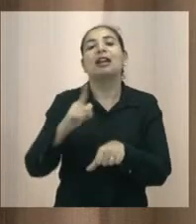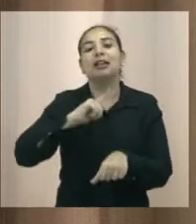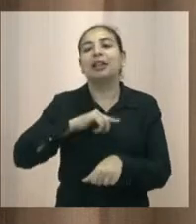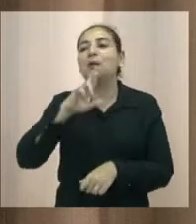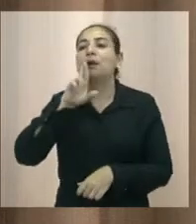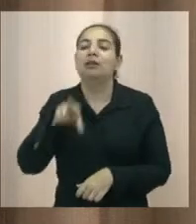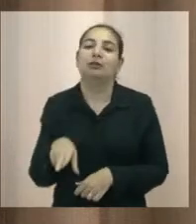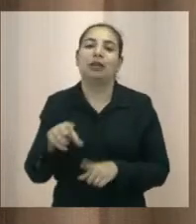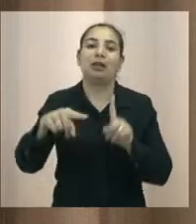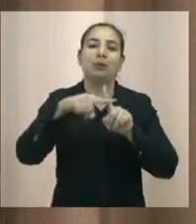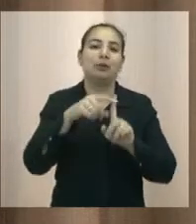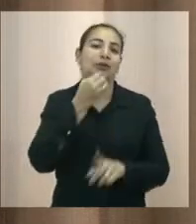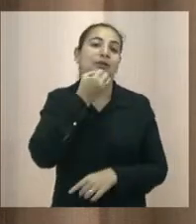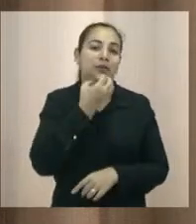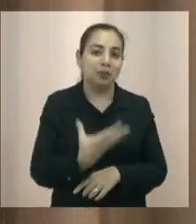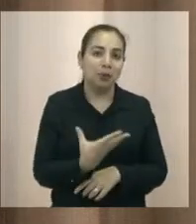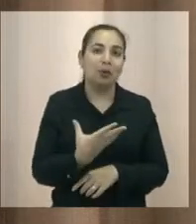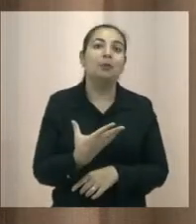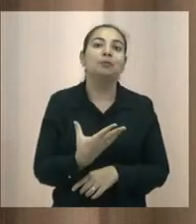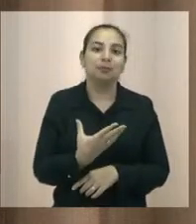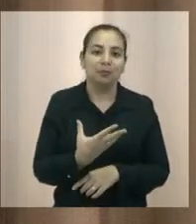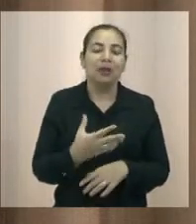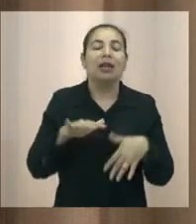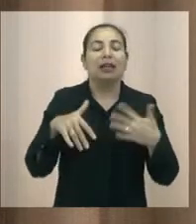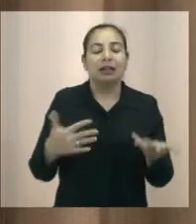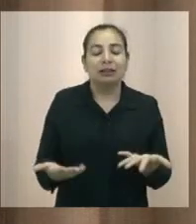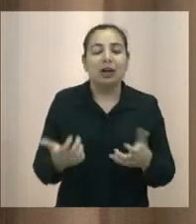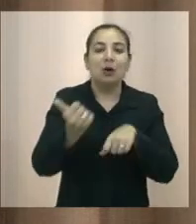Isso, então você precisa conhecer aquela